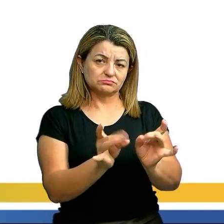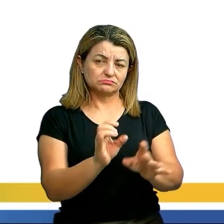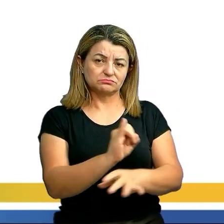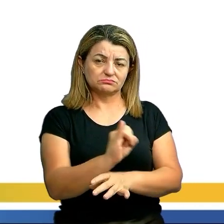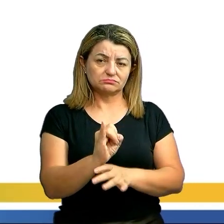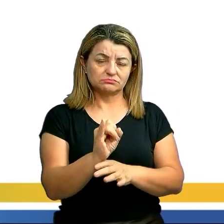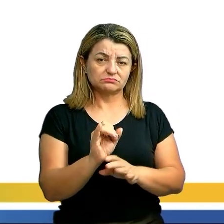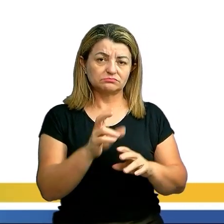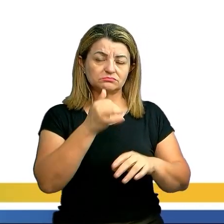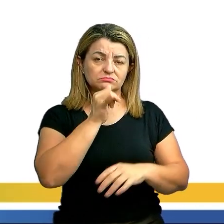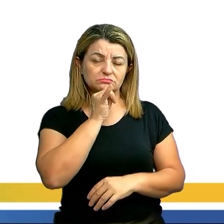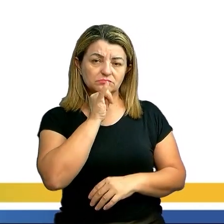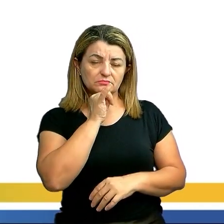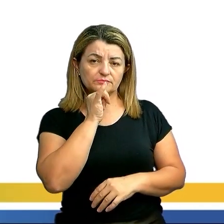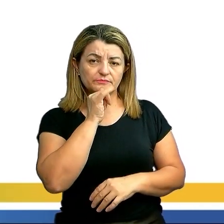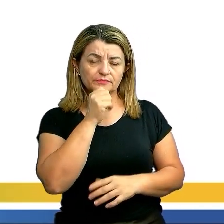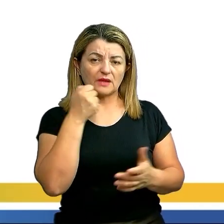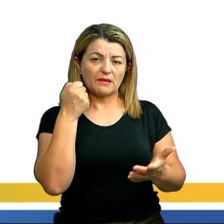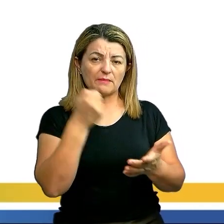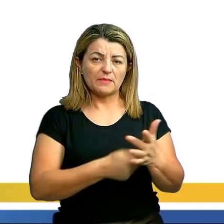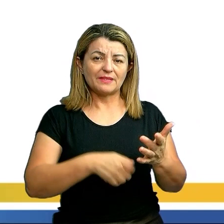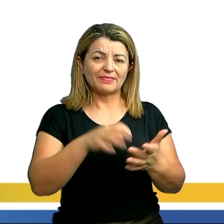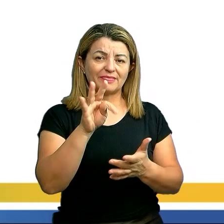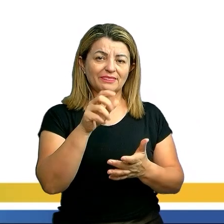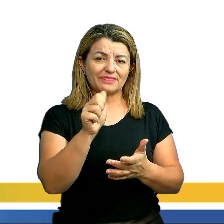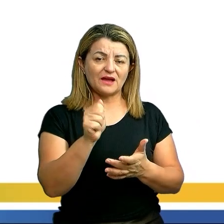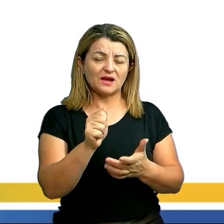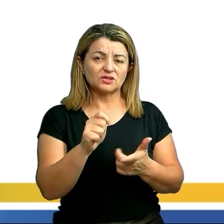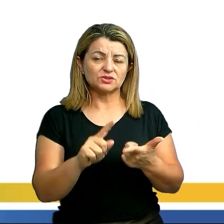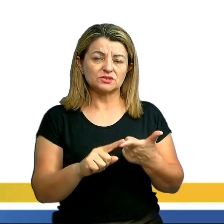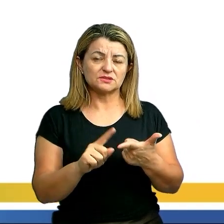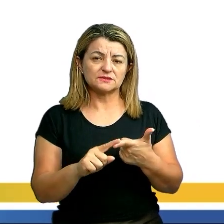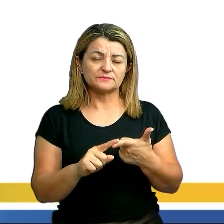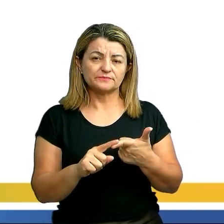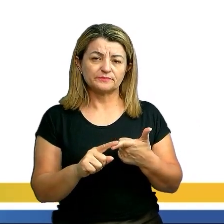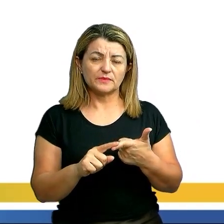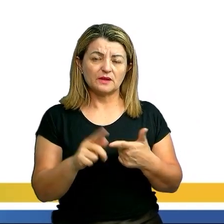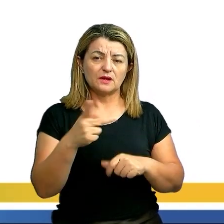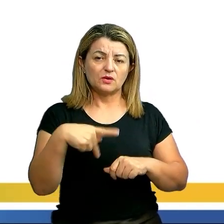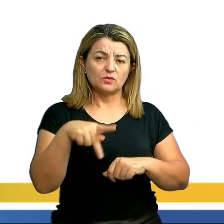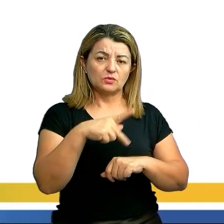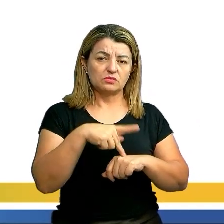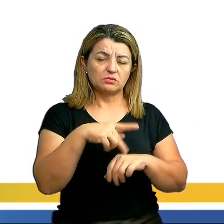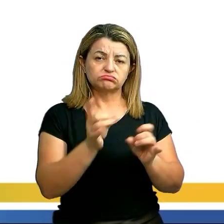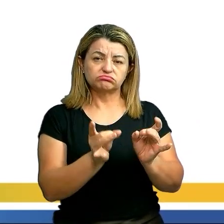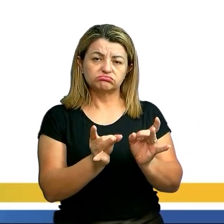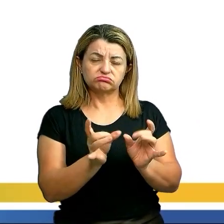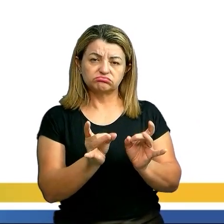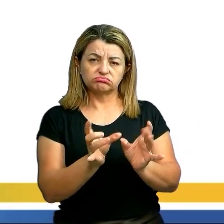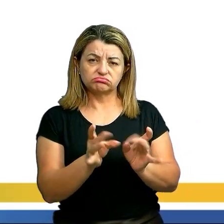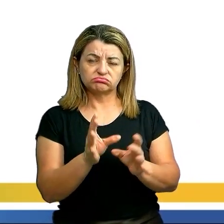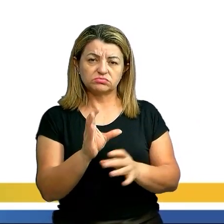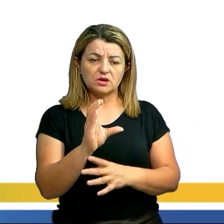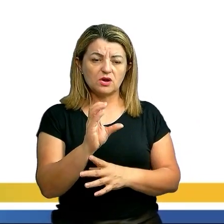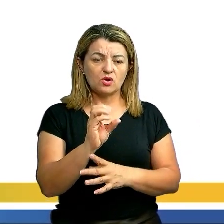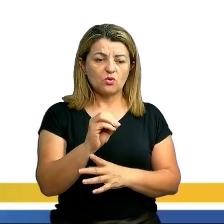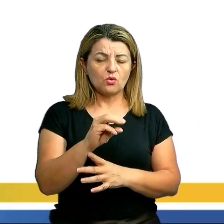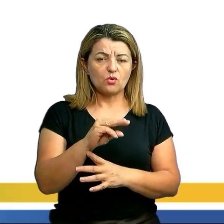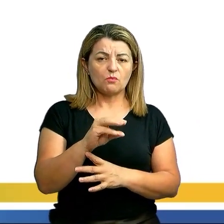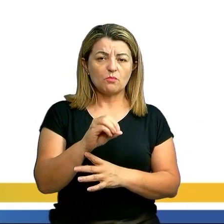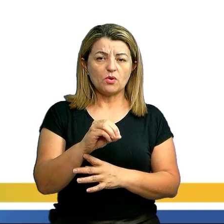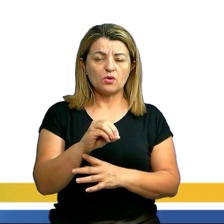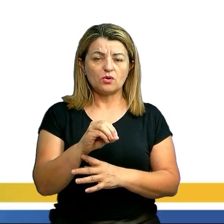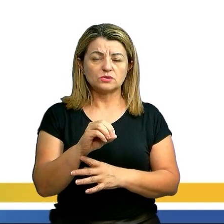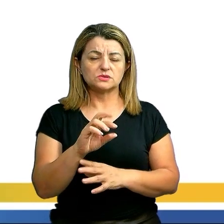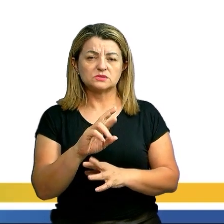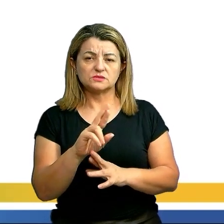internacional. Por exemplo, as taxas alfandegárias, os países que vendem os seus commodities, a